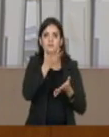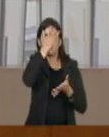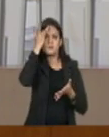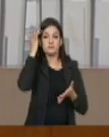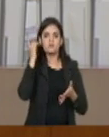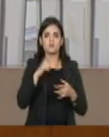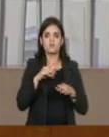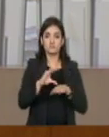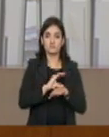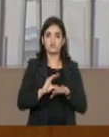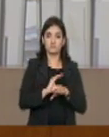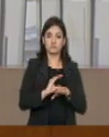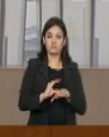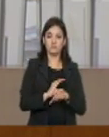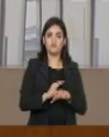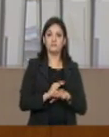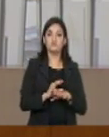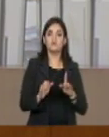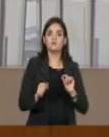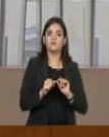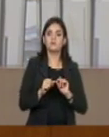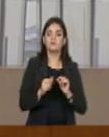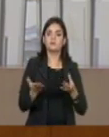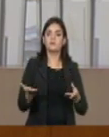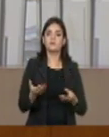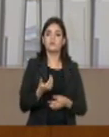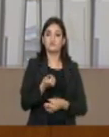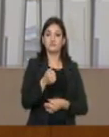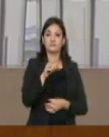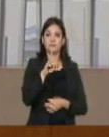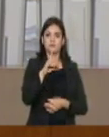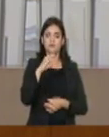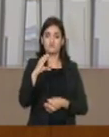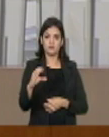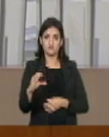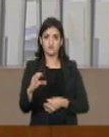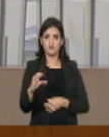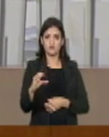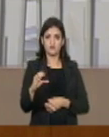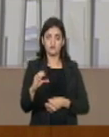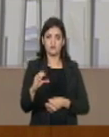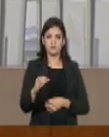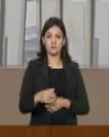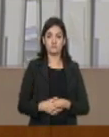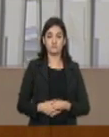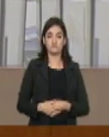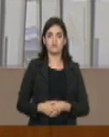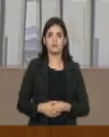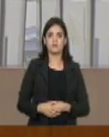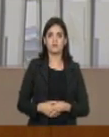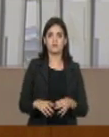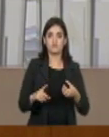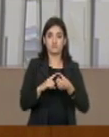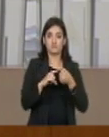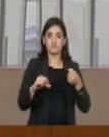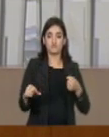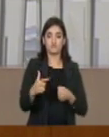a proporem a ação declaratória de constitucionalidade do respectivo dispositivo do artigo